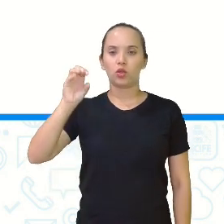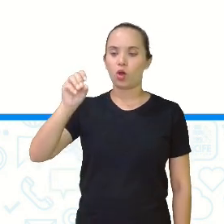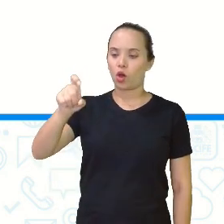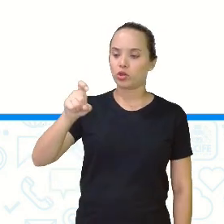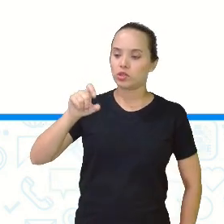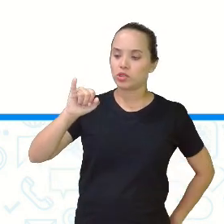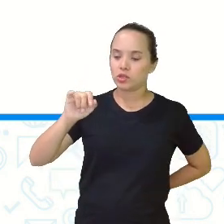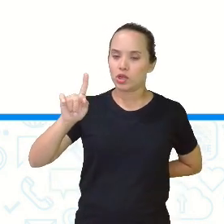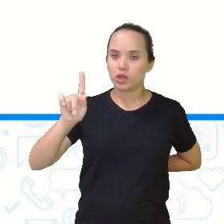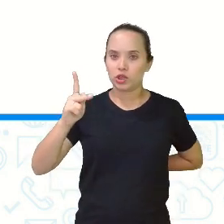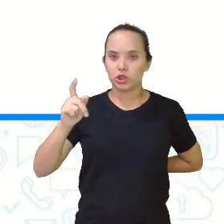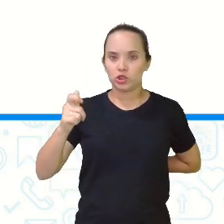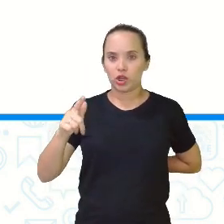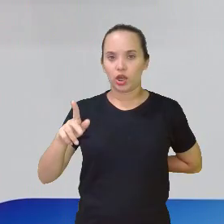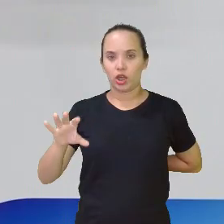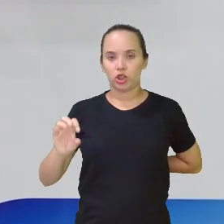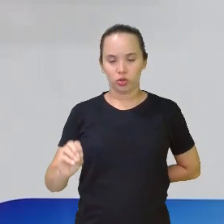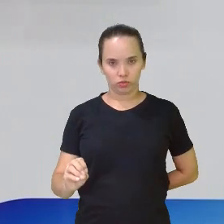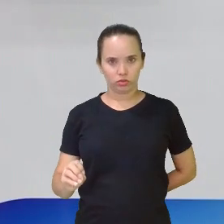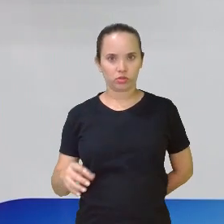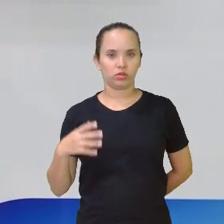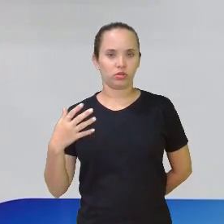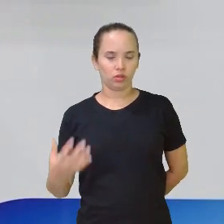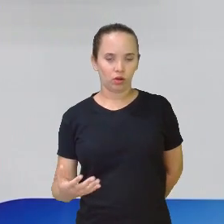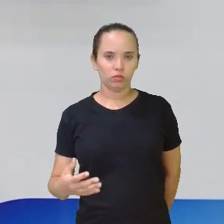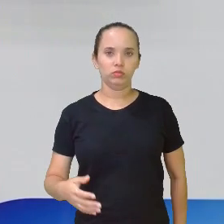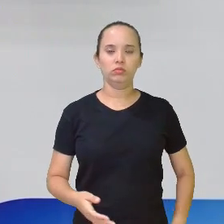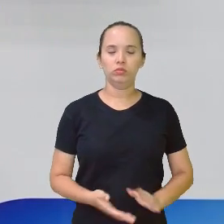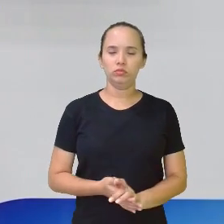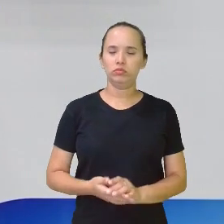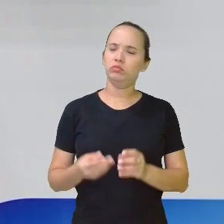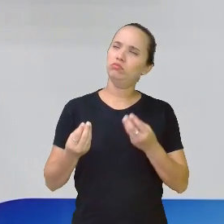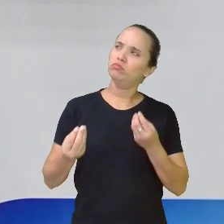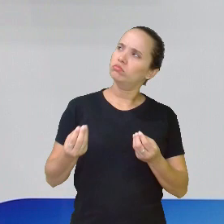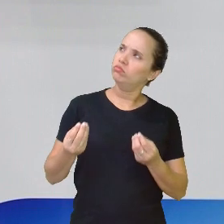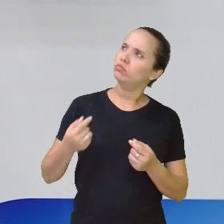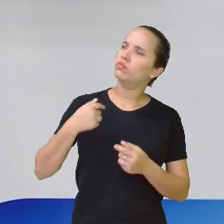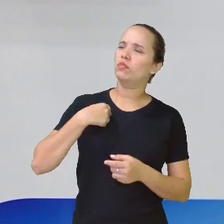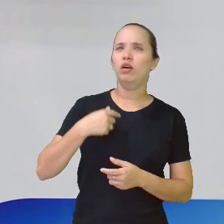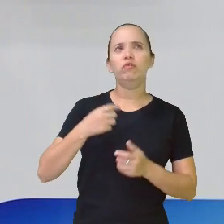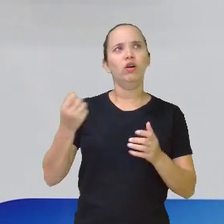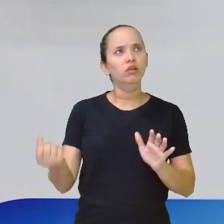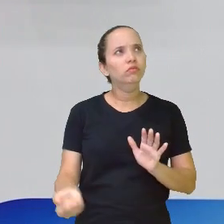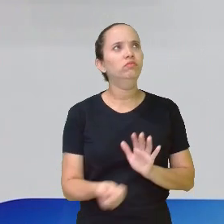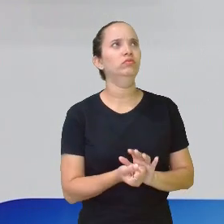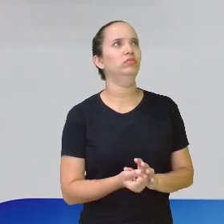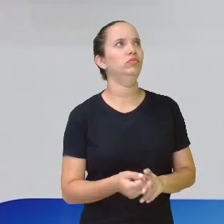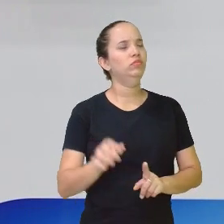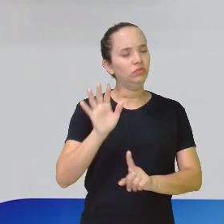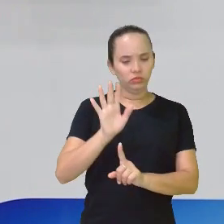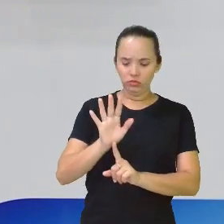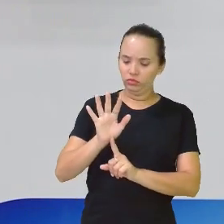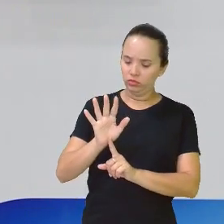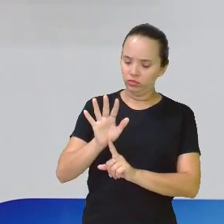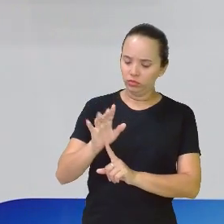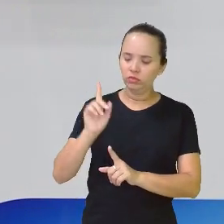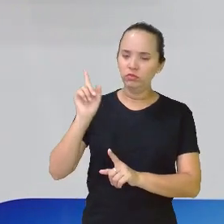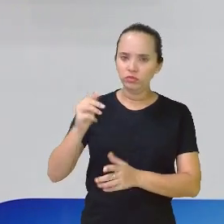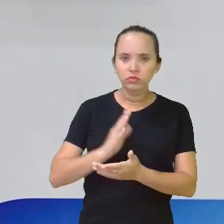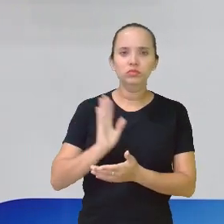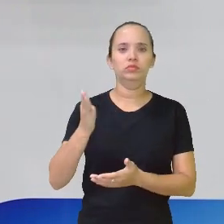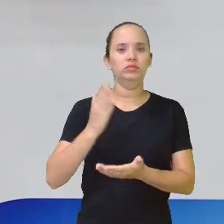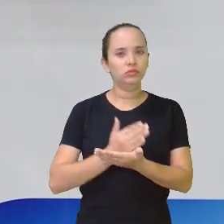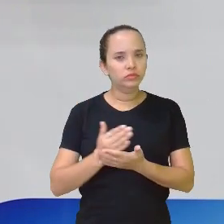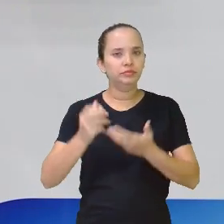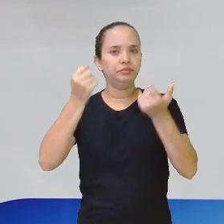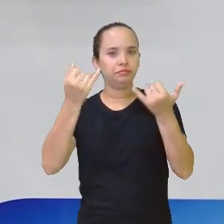que garante, lá naquele exemplo que eu dei no início da aula, a vela ficar acesa? Porque eu disse para